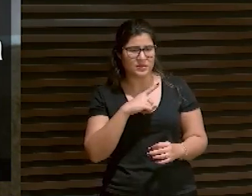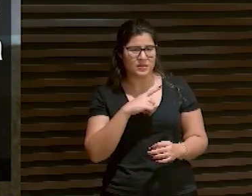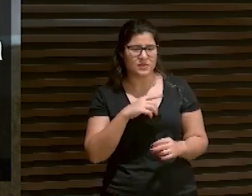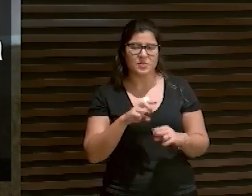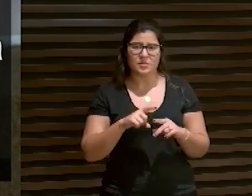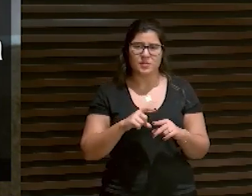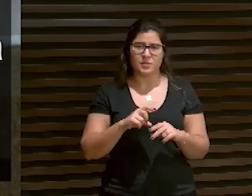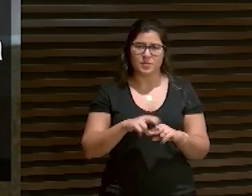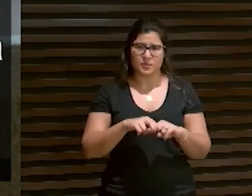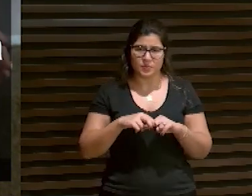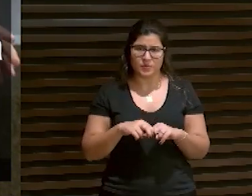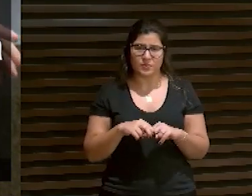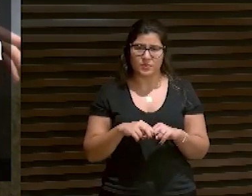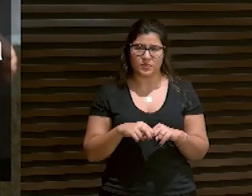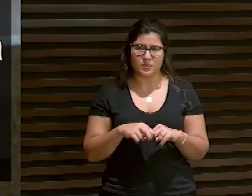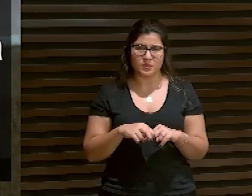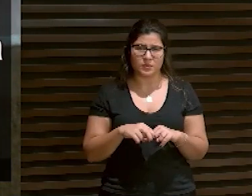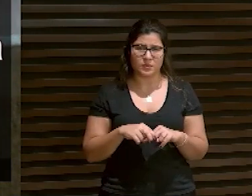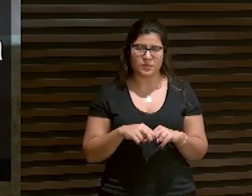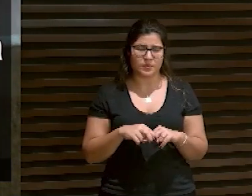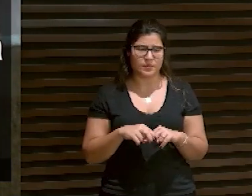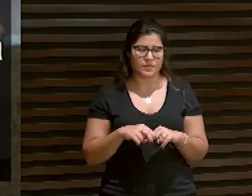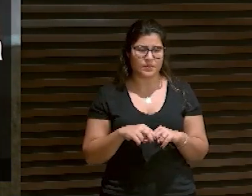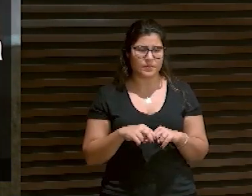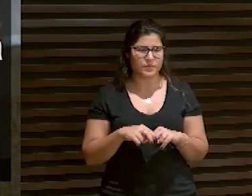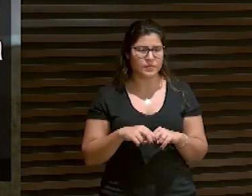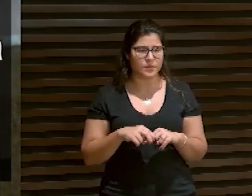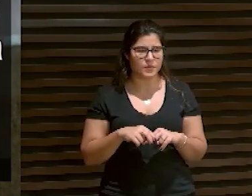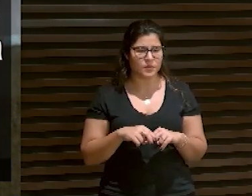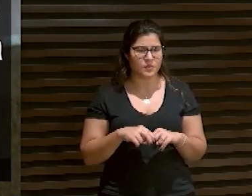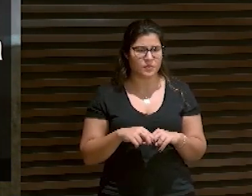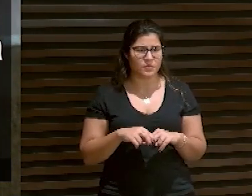a pergunta que temos que responder é por que será que Jonas está tão irado no capítulo